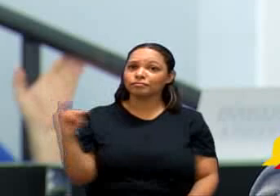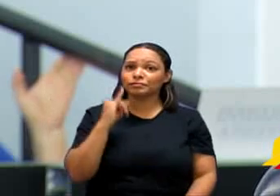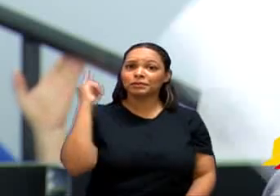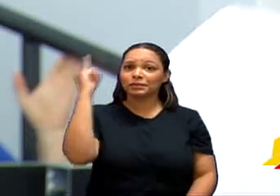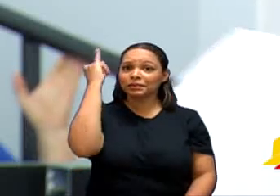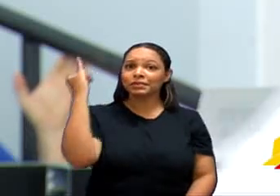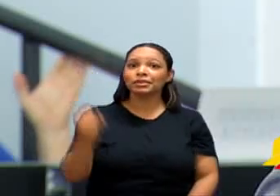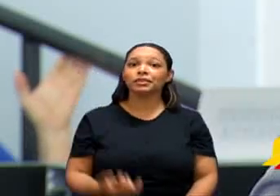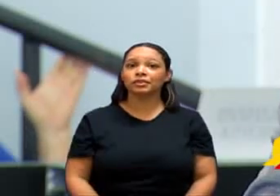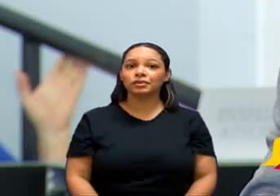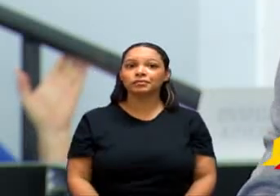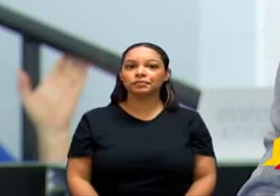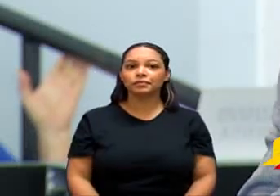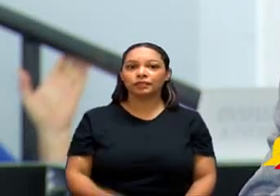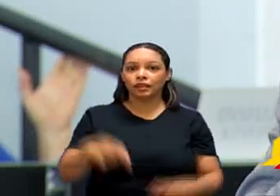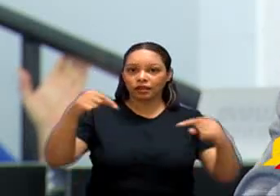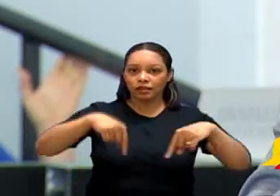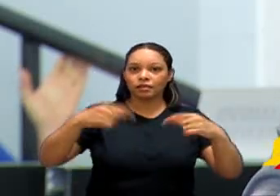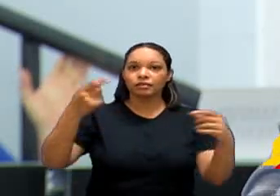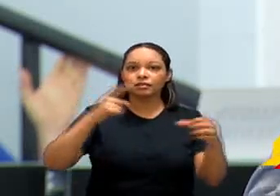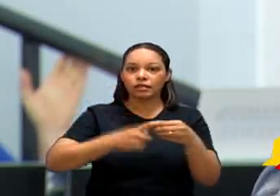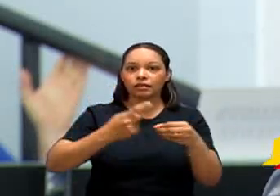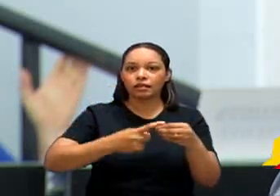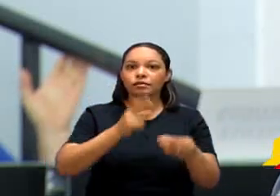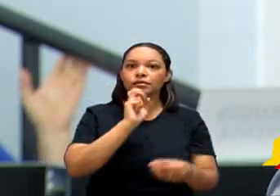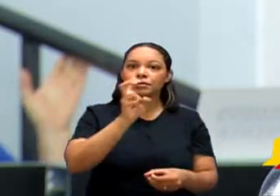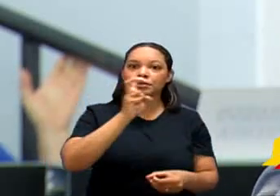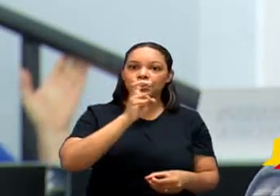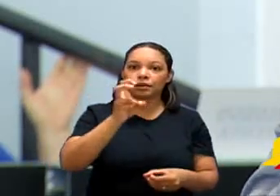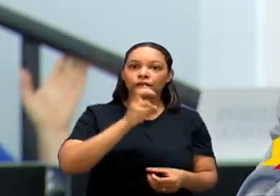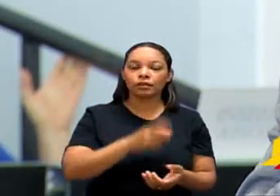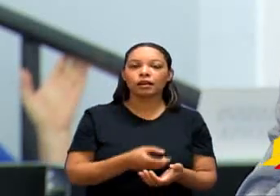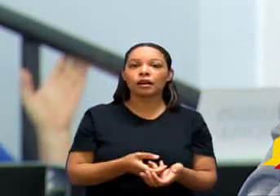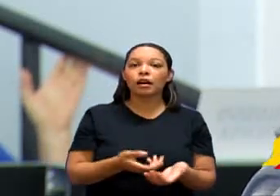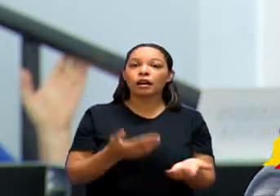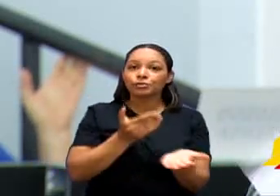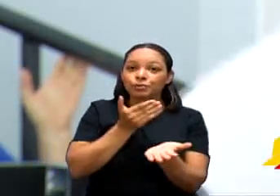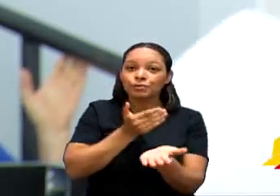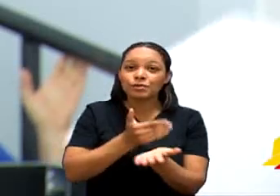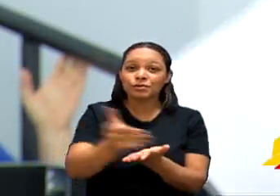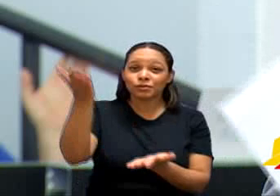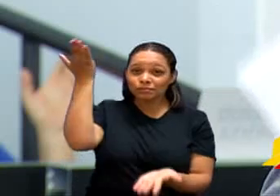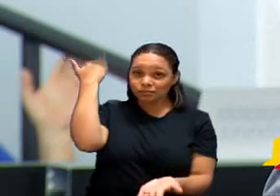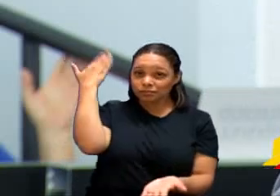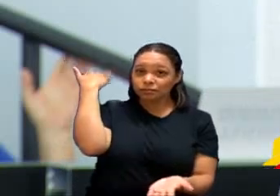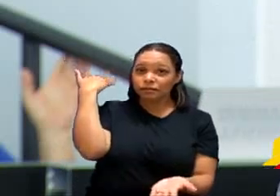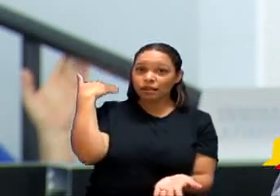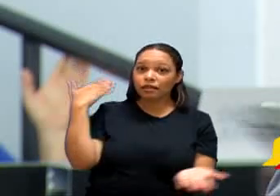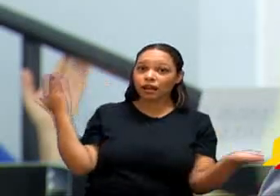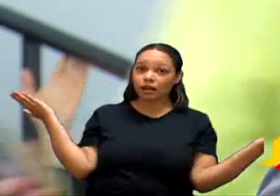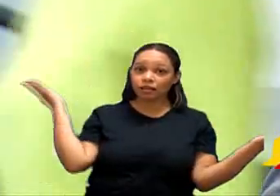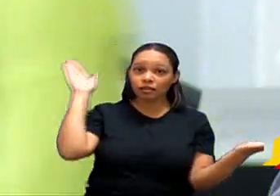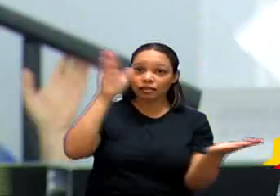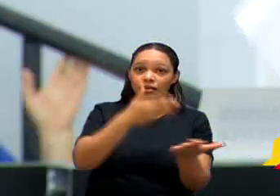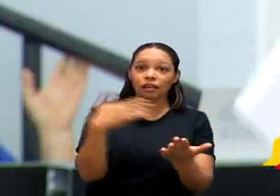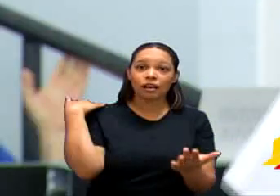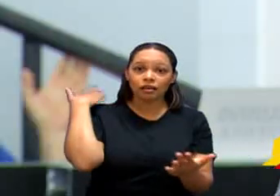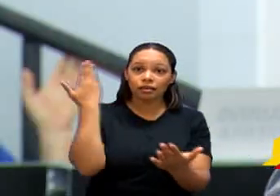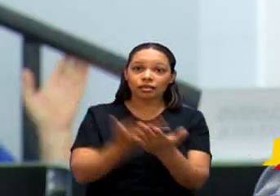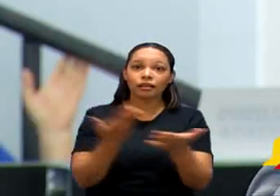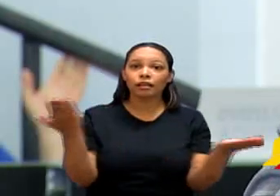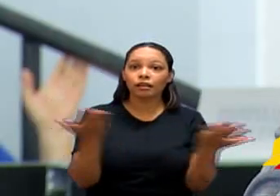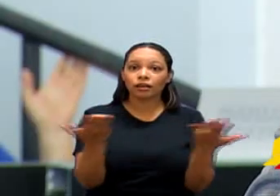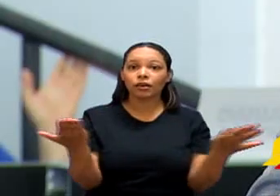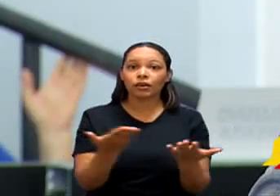Sorocaba. Essa é uma proposta que nós começamos lá atrás, que eu acredito que a partir do momento que nós liberarmos aqui, ou autorizarmos, ou votarmos a